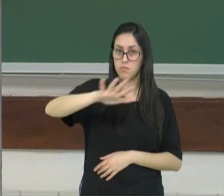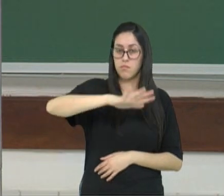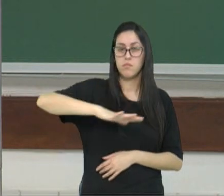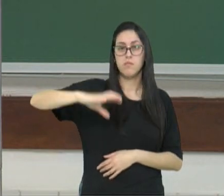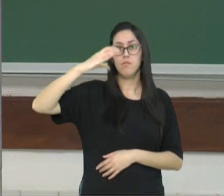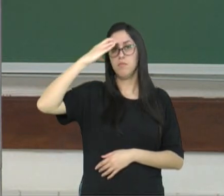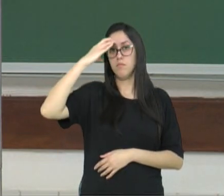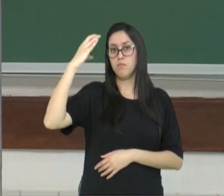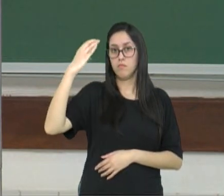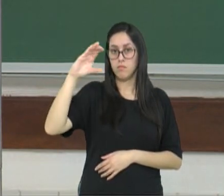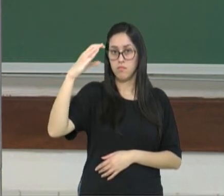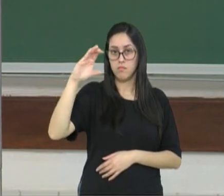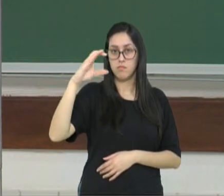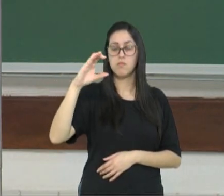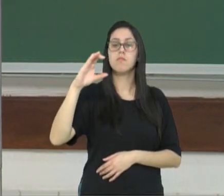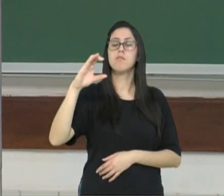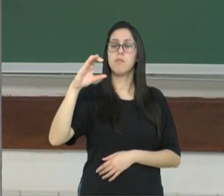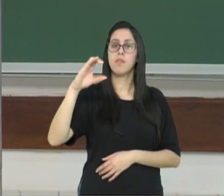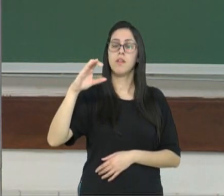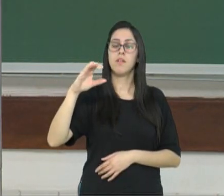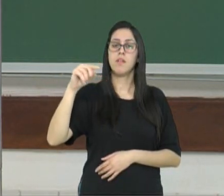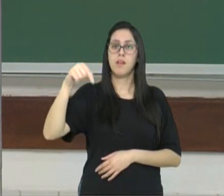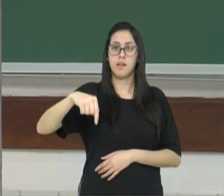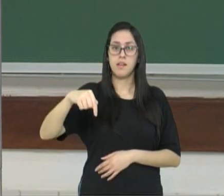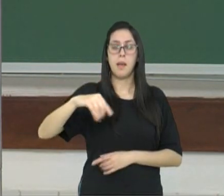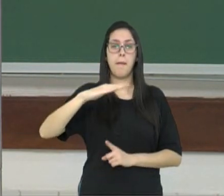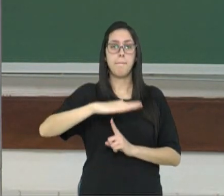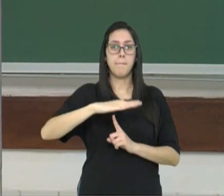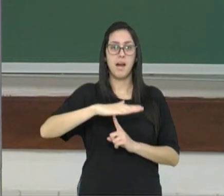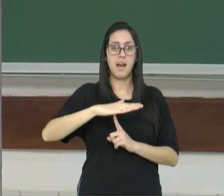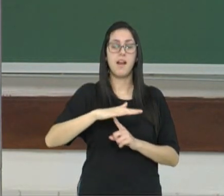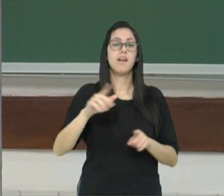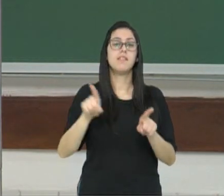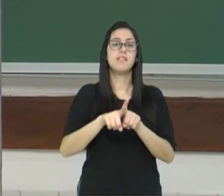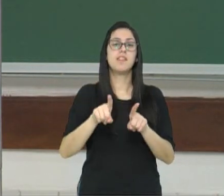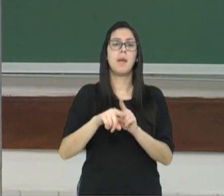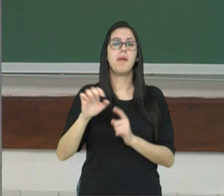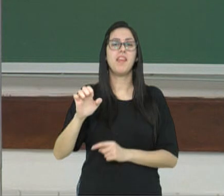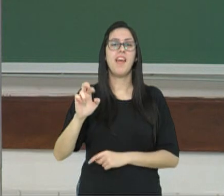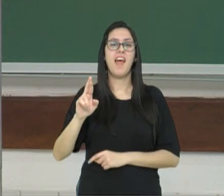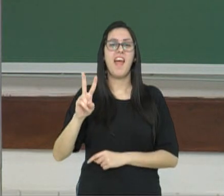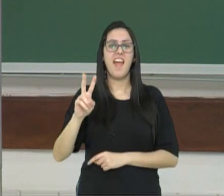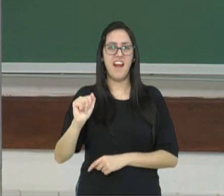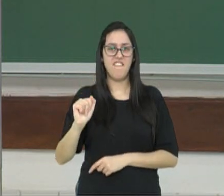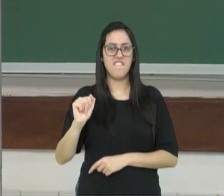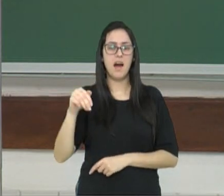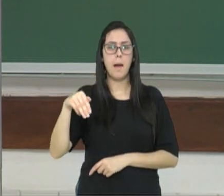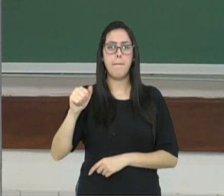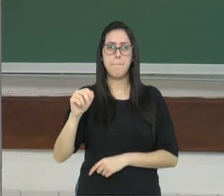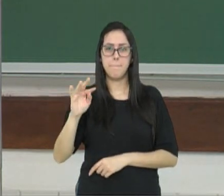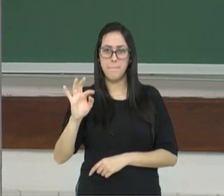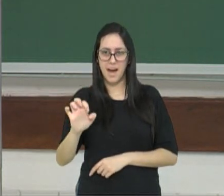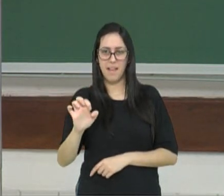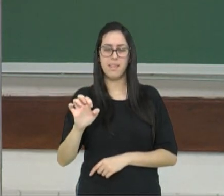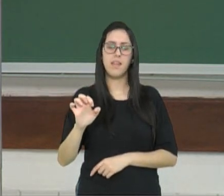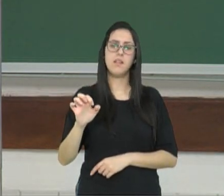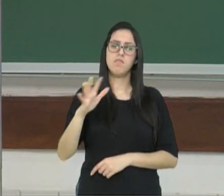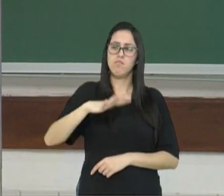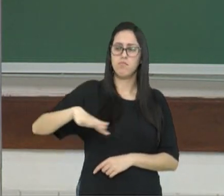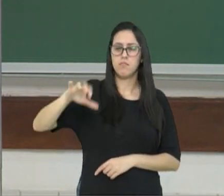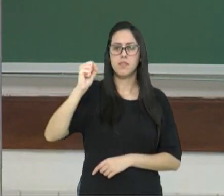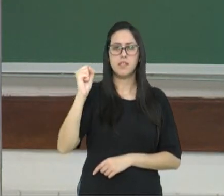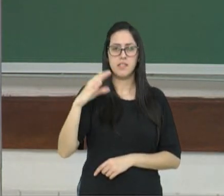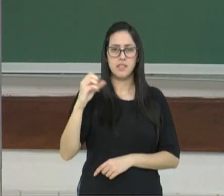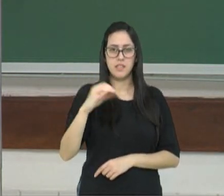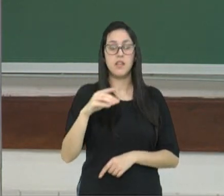Curitiba e do leste do Paraná, na produção da erva mate e mais ao sul, no Rio Grande do Sul e Santa Catarina, na indústria